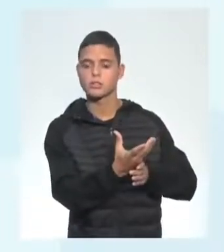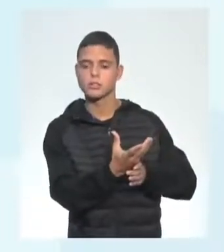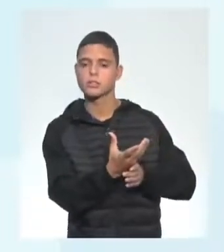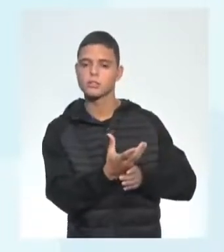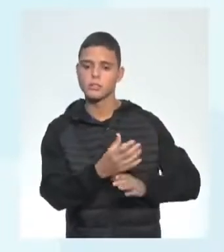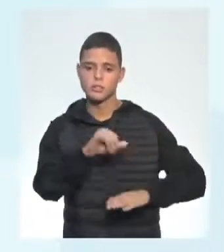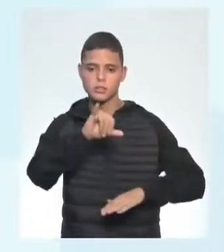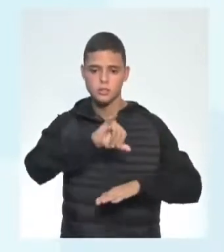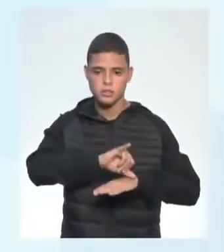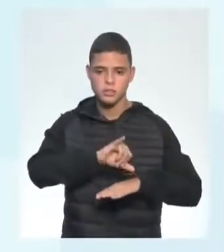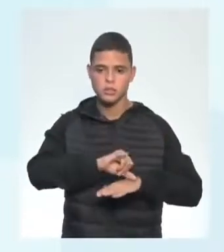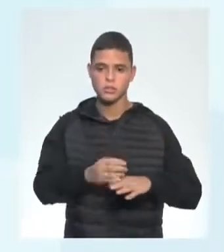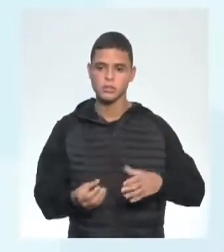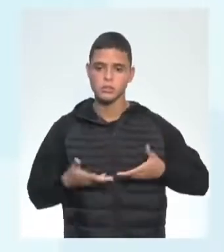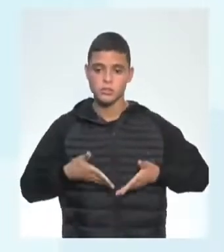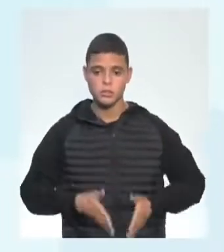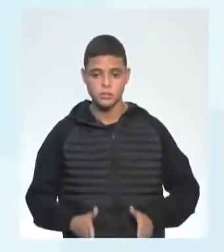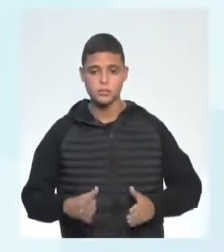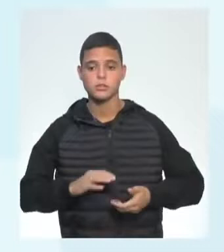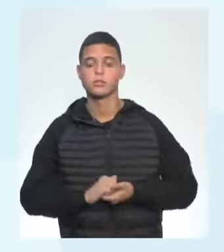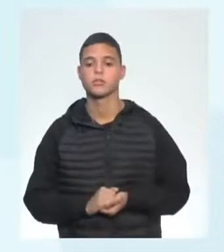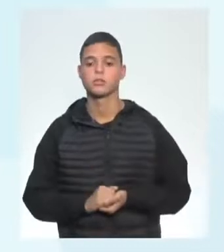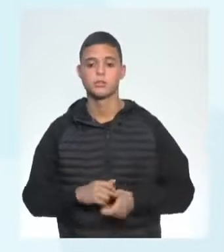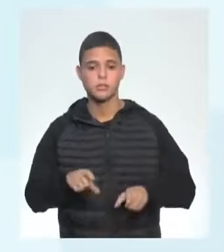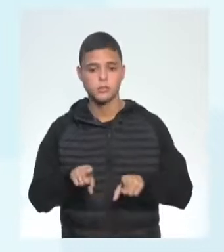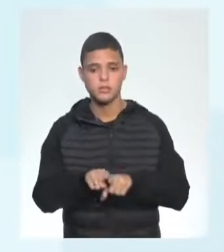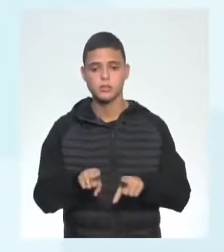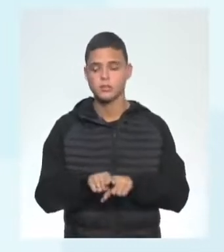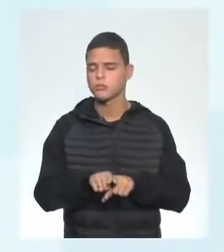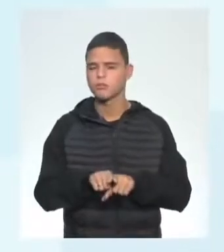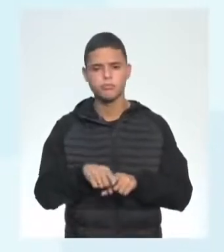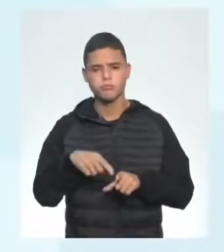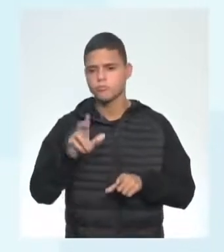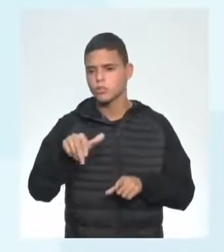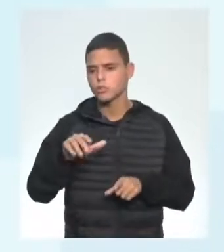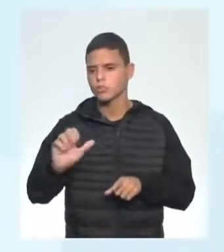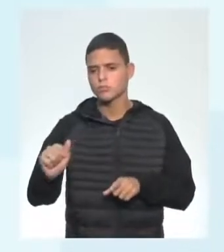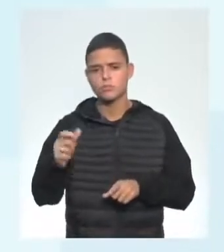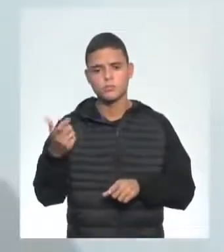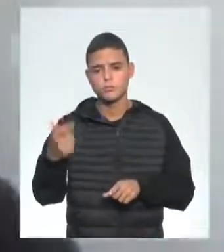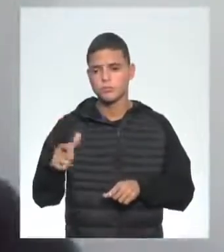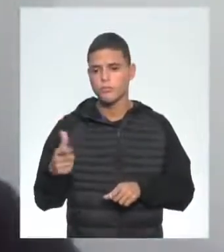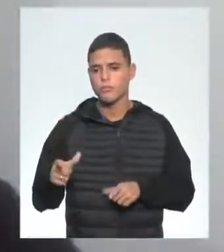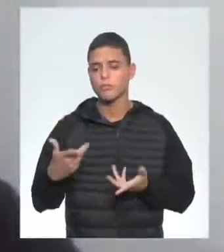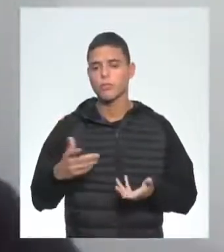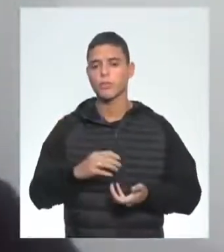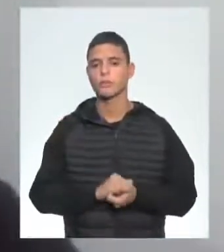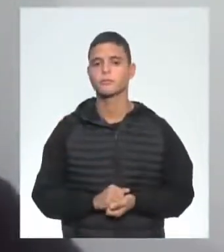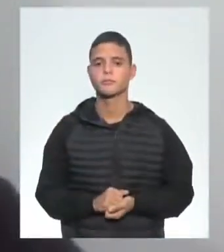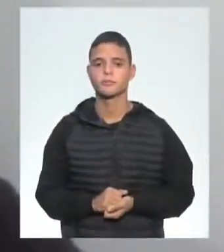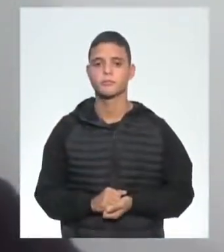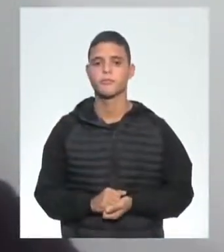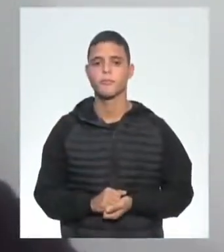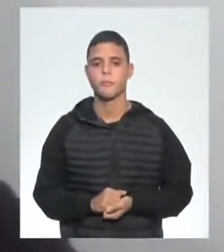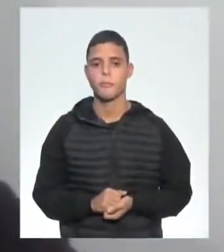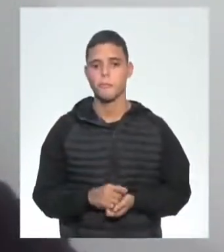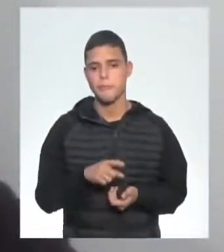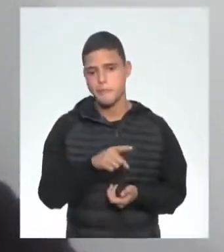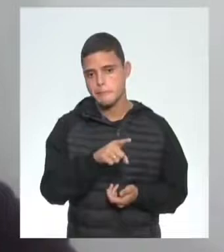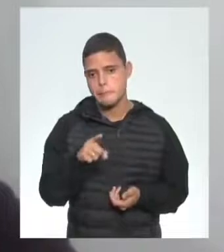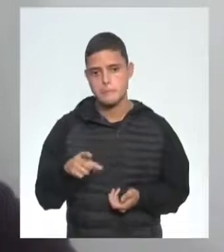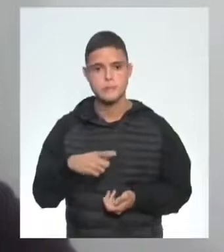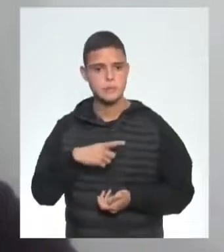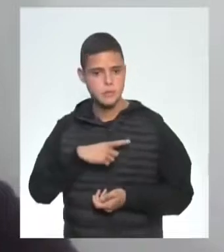que nós nascemos. Esse determinismo não existe, não existe. Claro que influencia, tá certo? Você